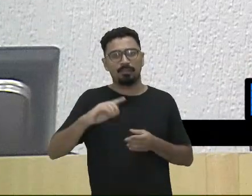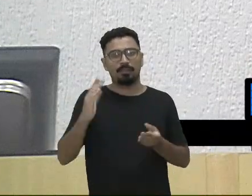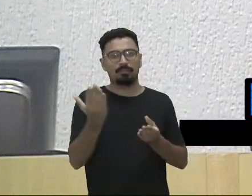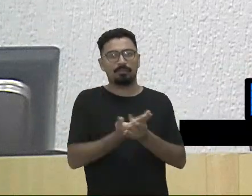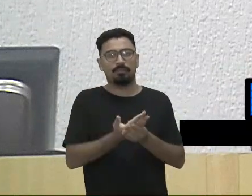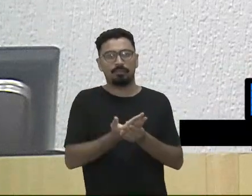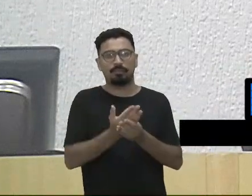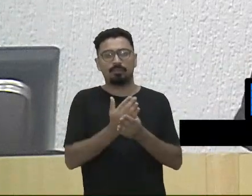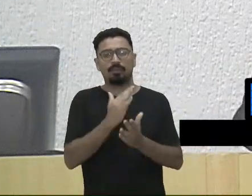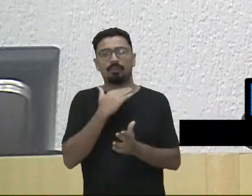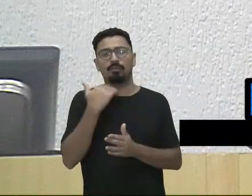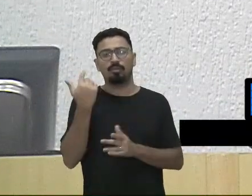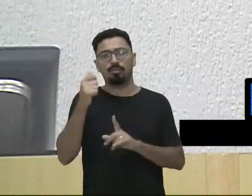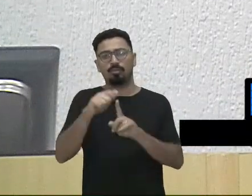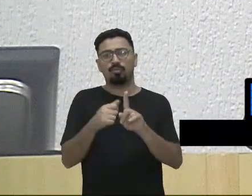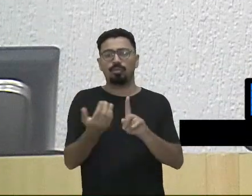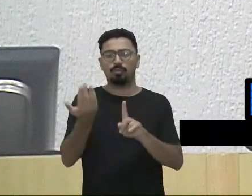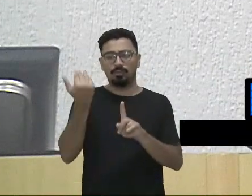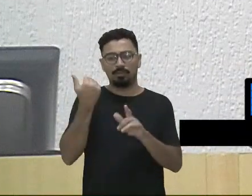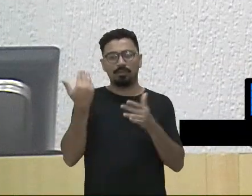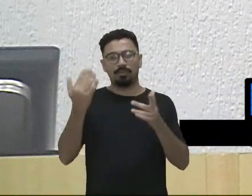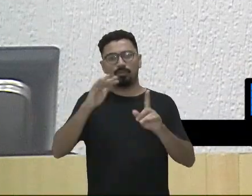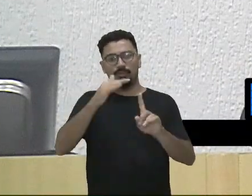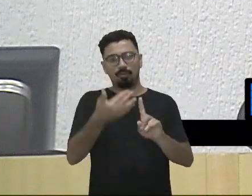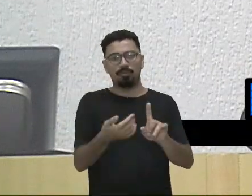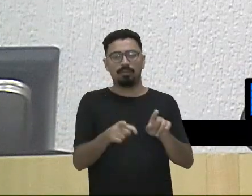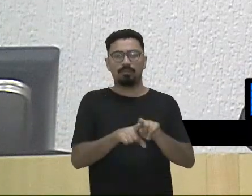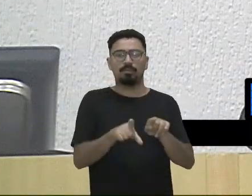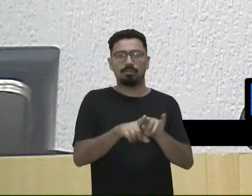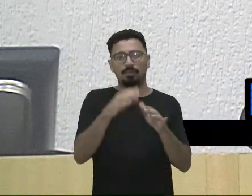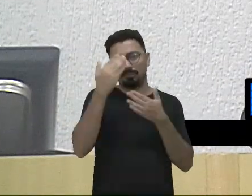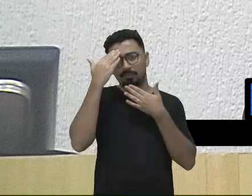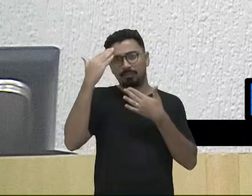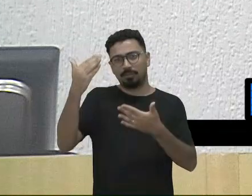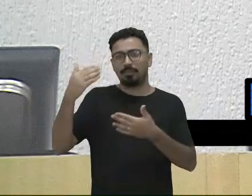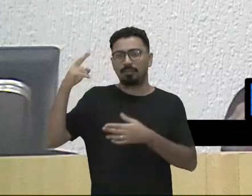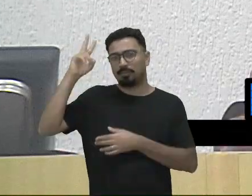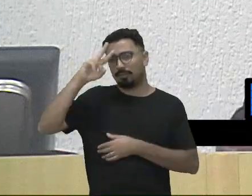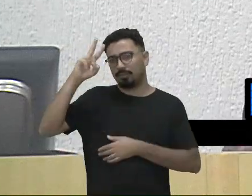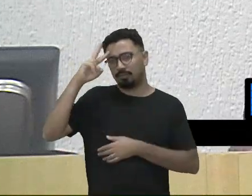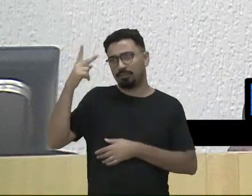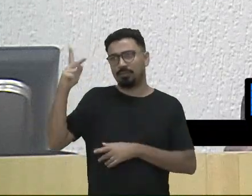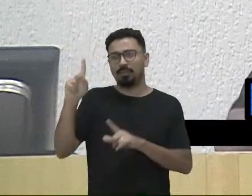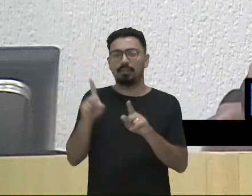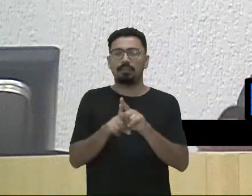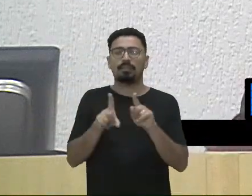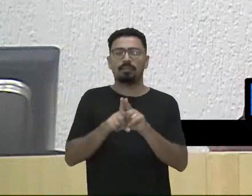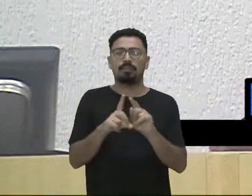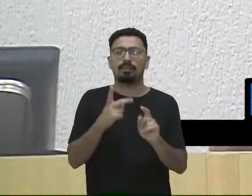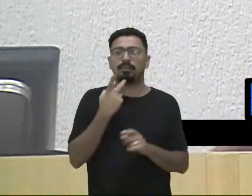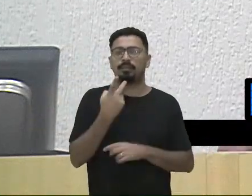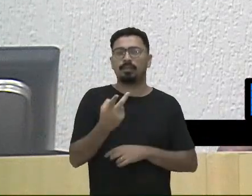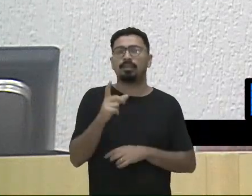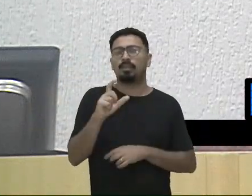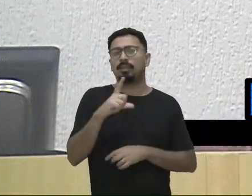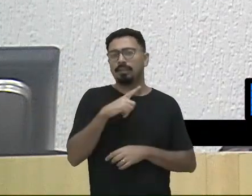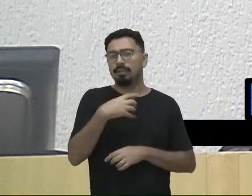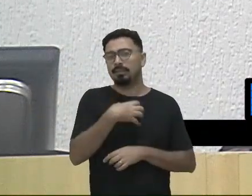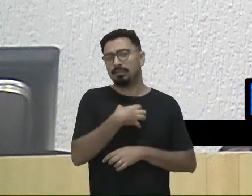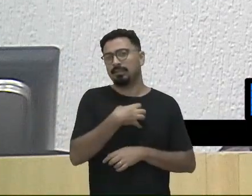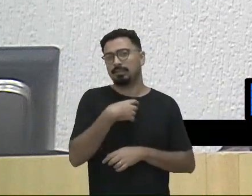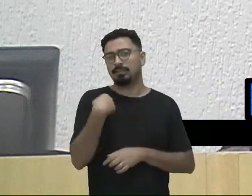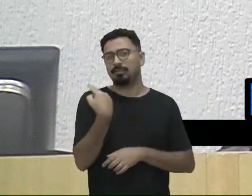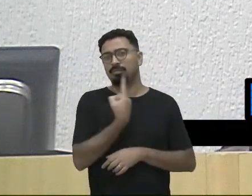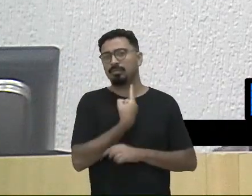faleceu no último mês. Então, deixo aqui nossa homenagem e nossa gratidão pelo legado que ele deixa, e dizer também que faz todo sentido estarmos só nós